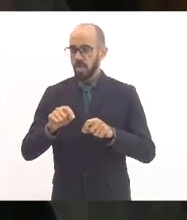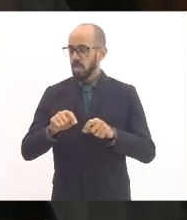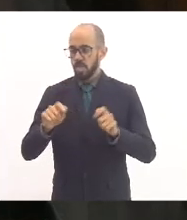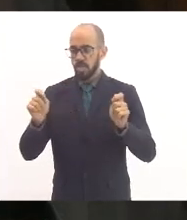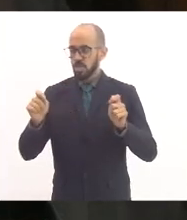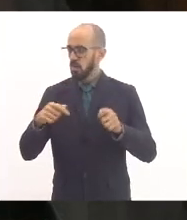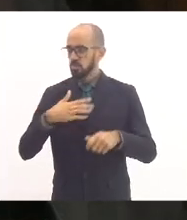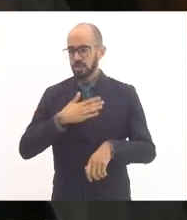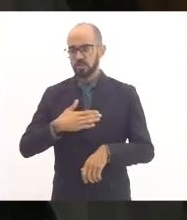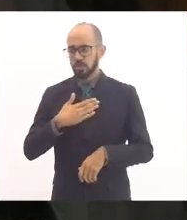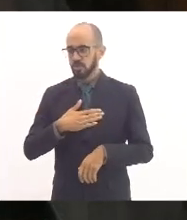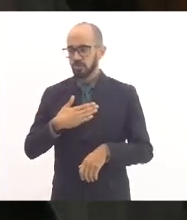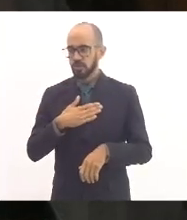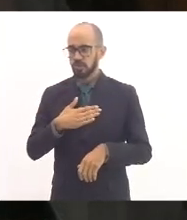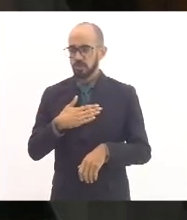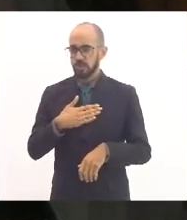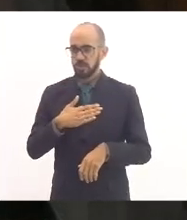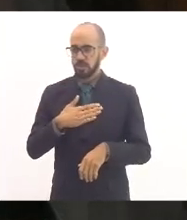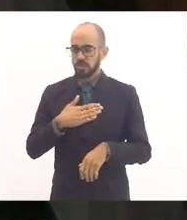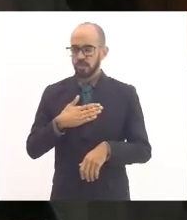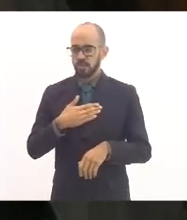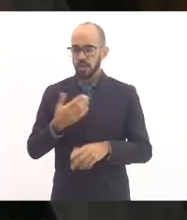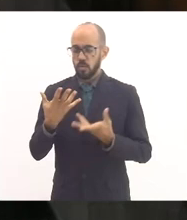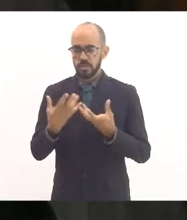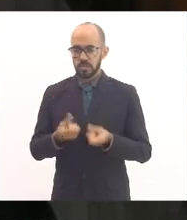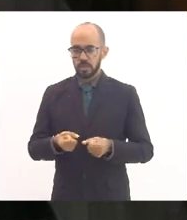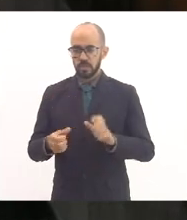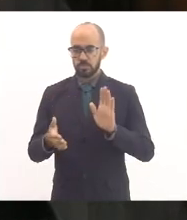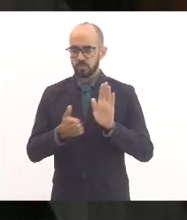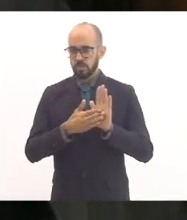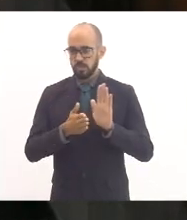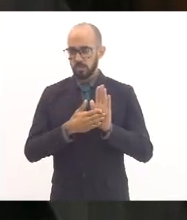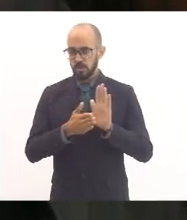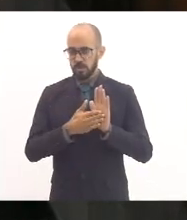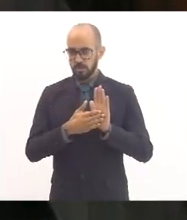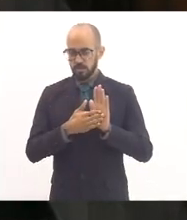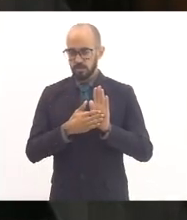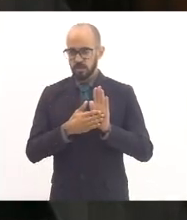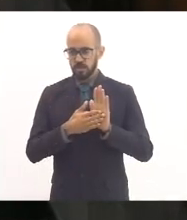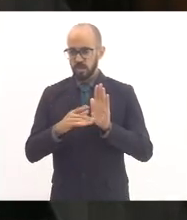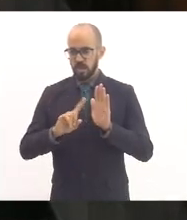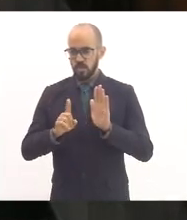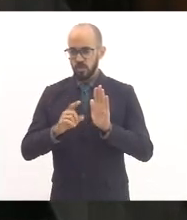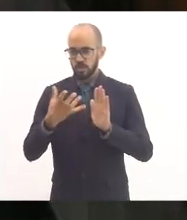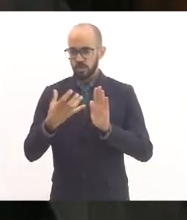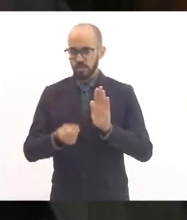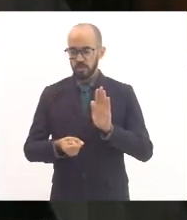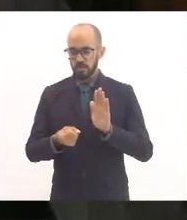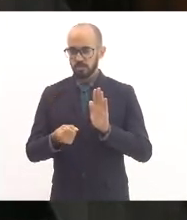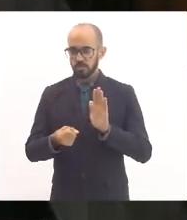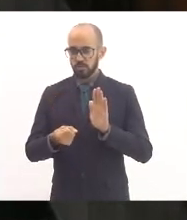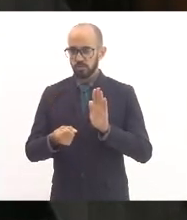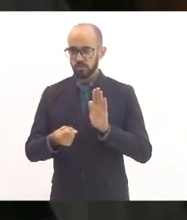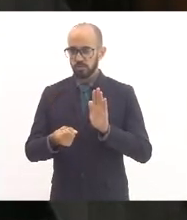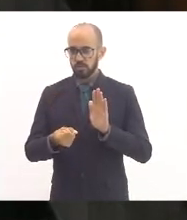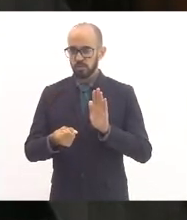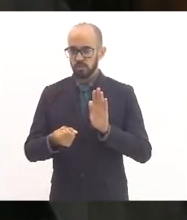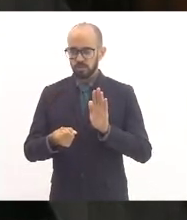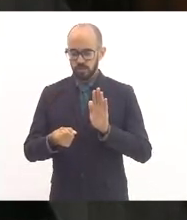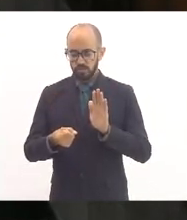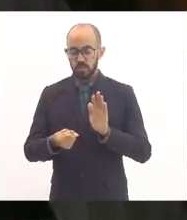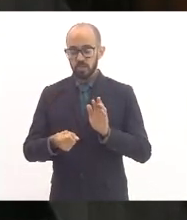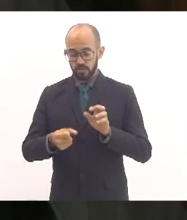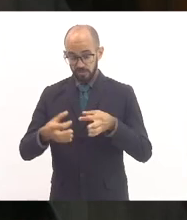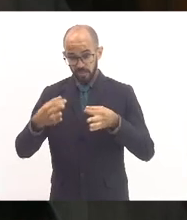estamos satisfeitos não aceitamos o que nos foi proposto não aceitaremos Não aceitaremos